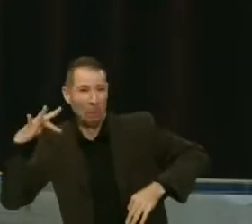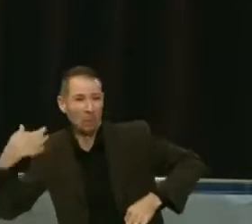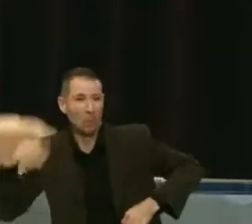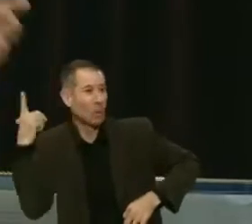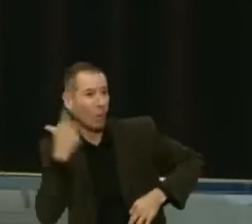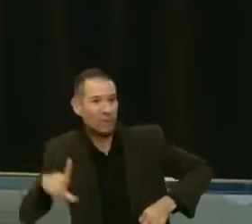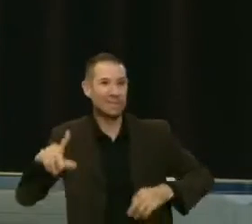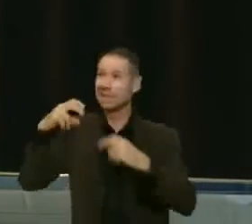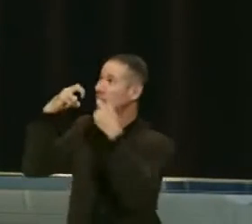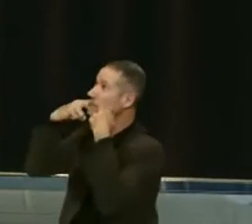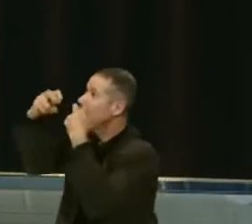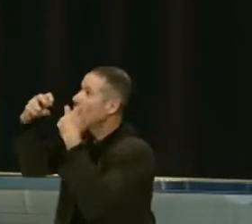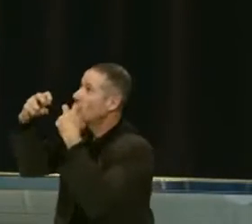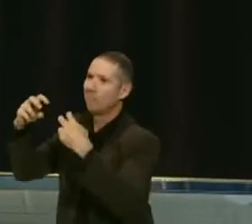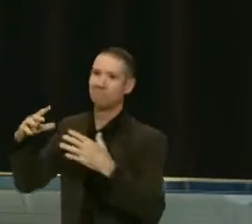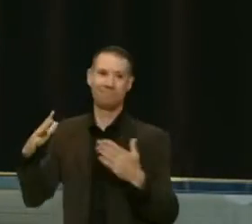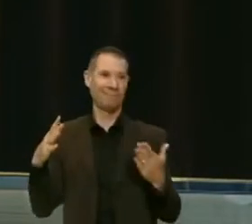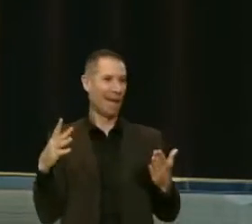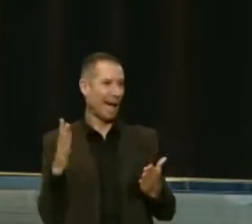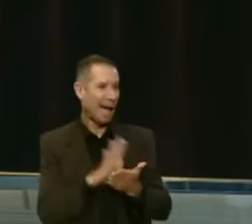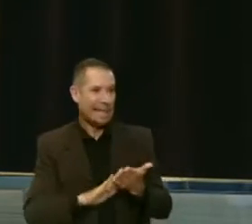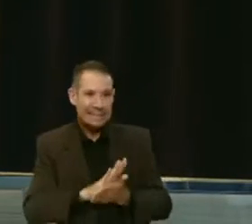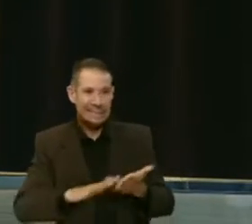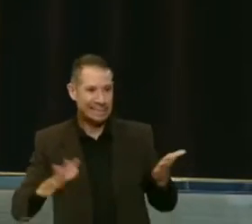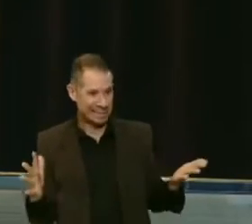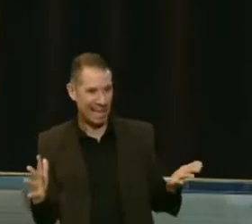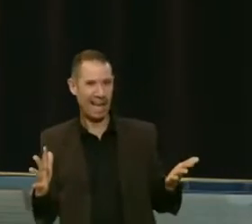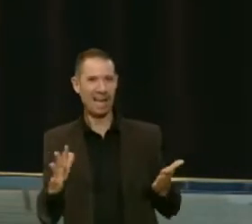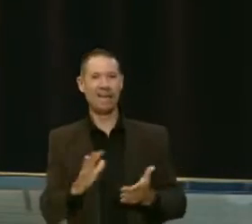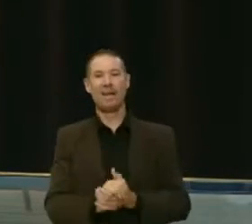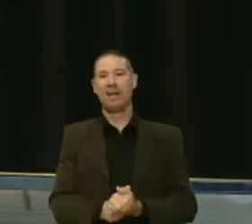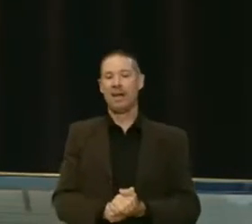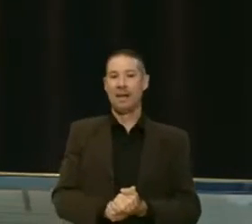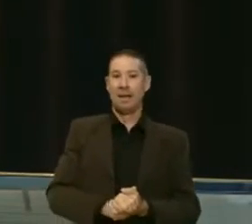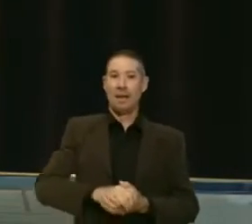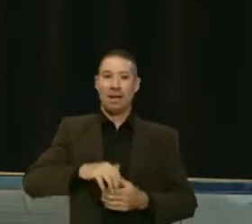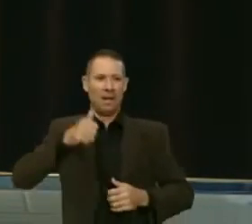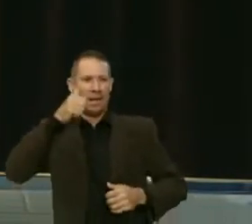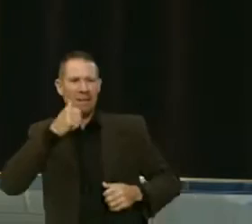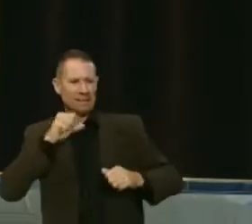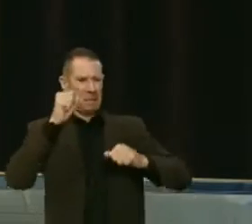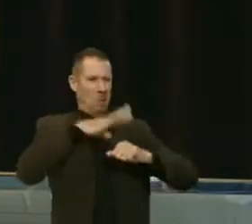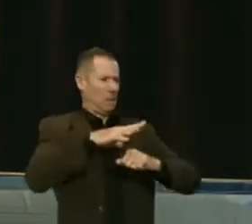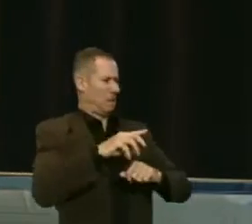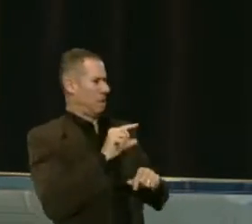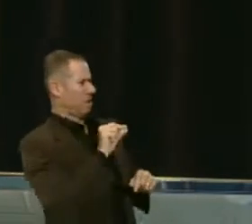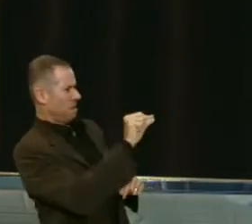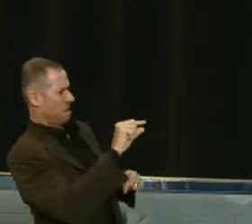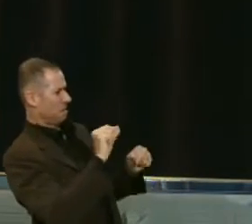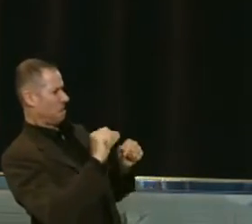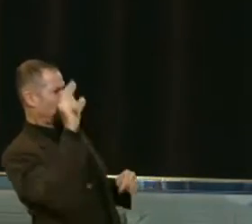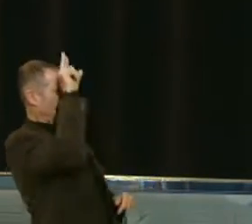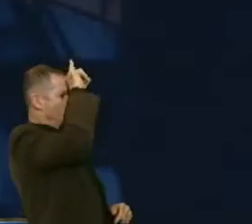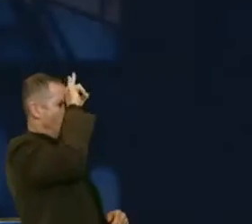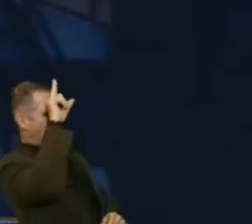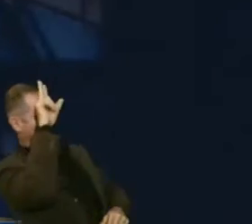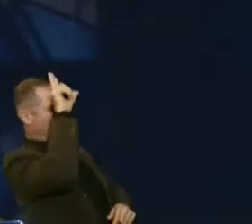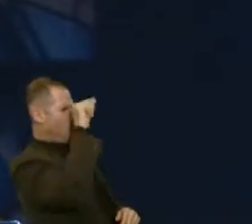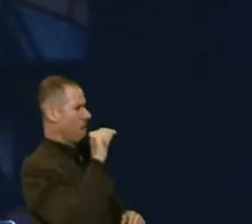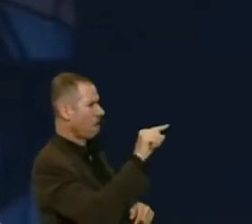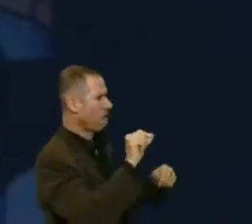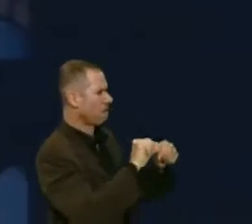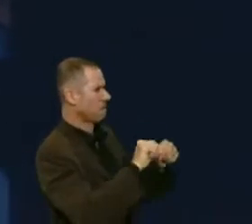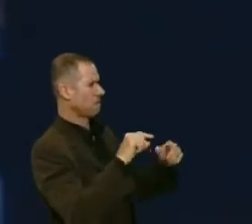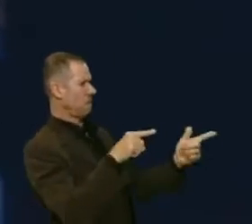sabe, ela é mal interpretada. O que essa mulher está fazendo? Está bêbada, ele pensa mal